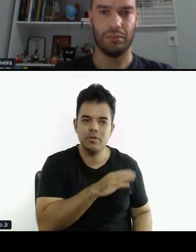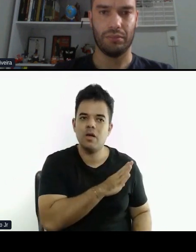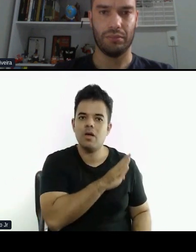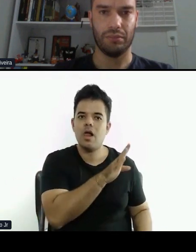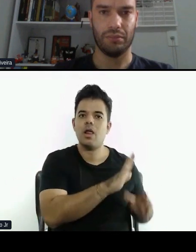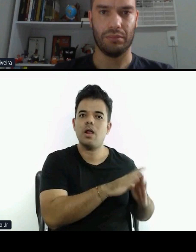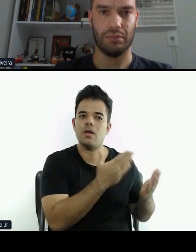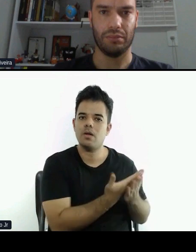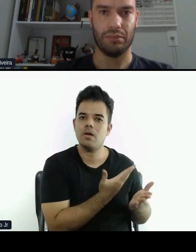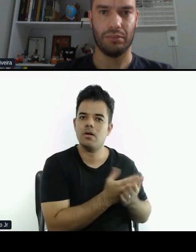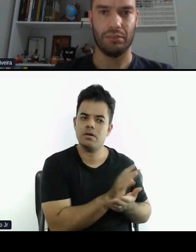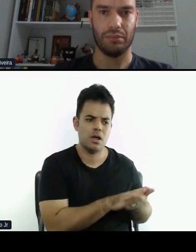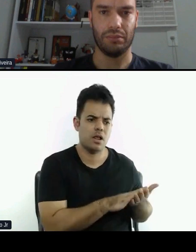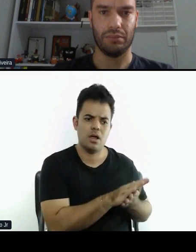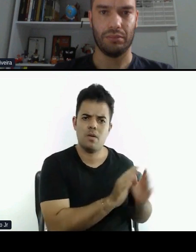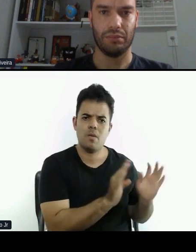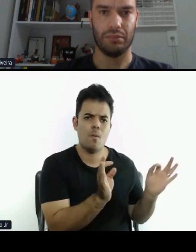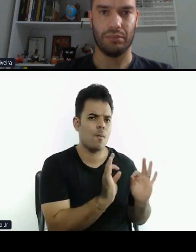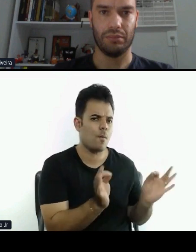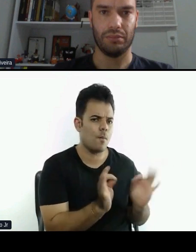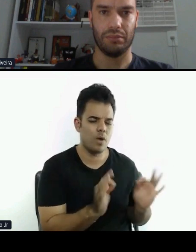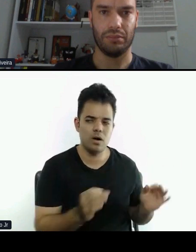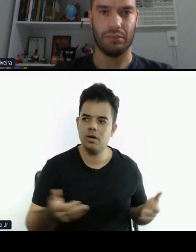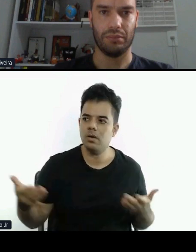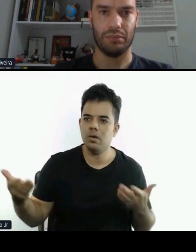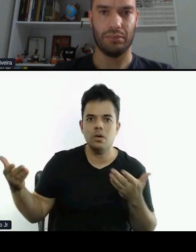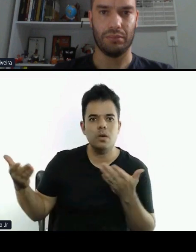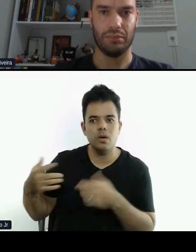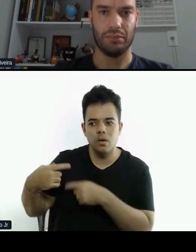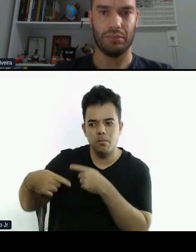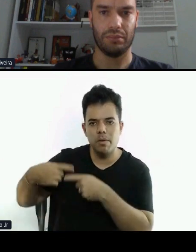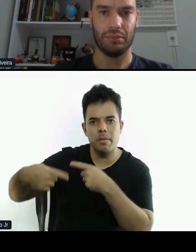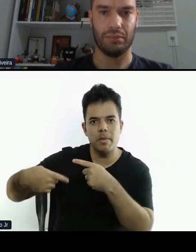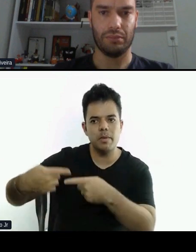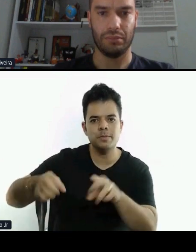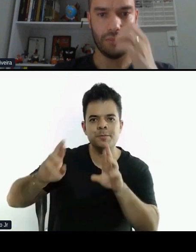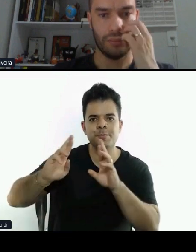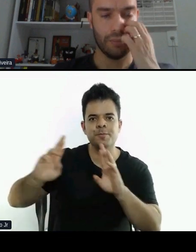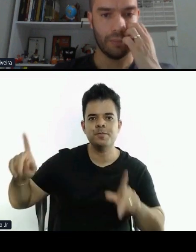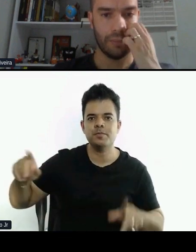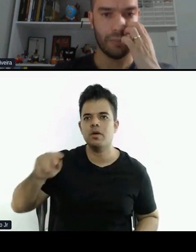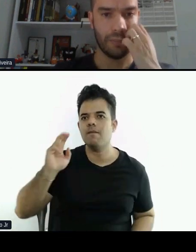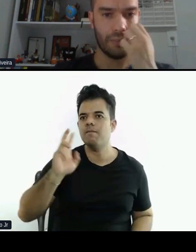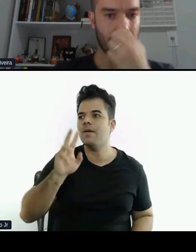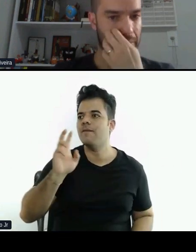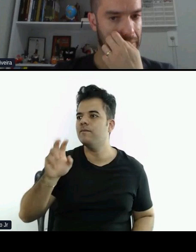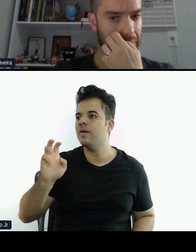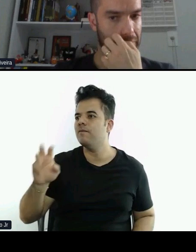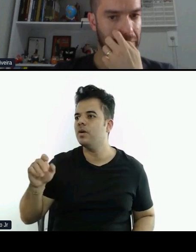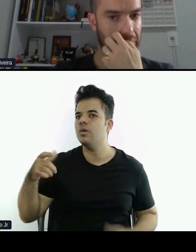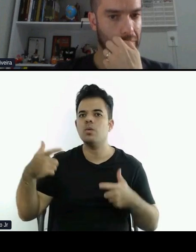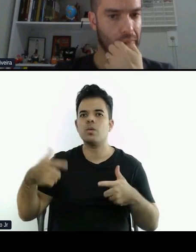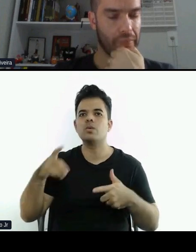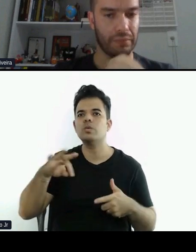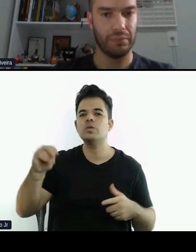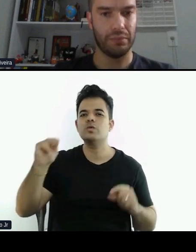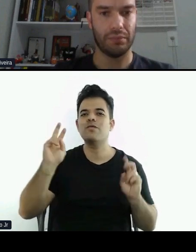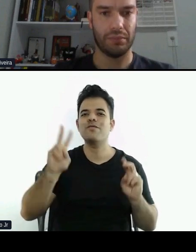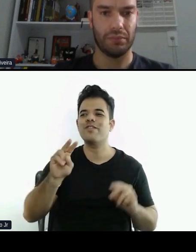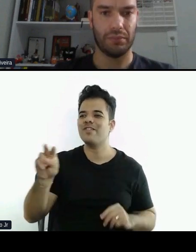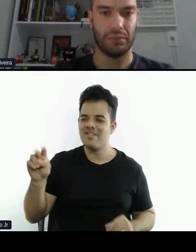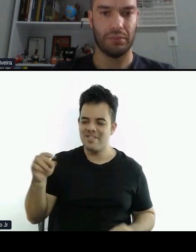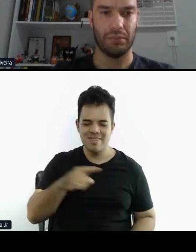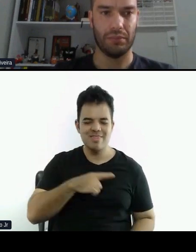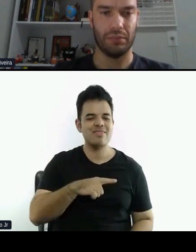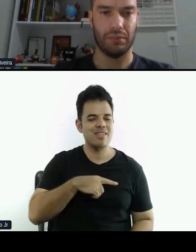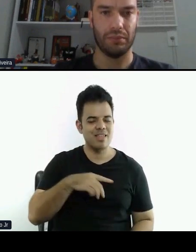né? Hoje em dia eles estão em todos os lugares, graças a Deus, né? Ocupando o espaço